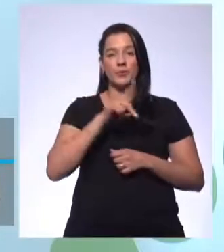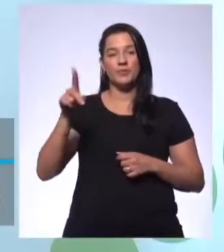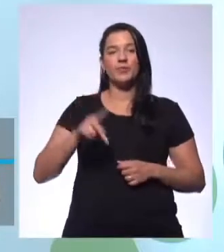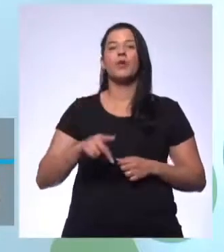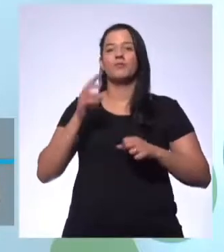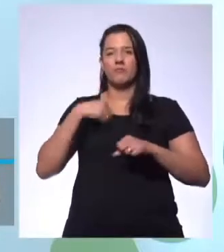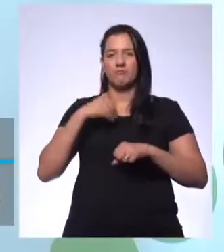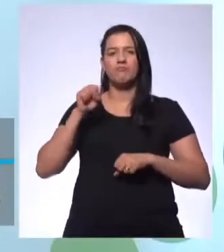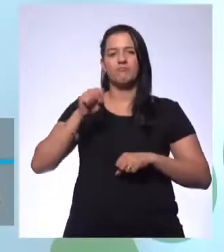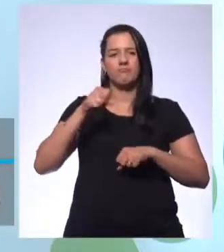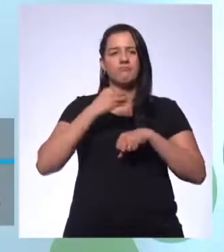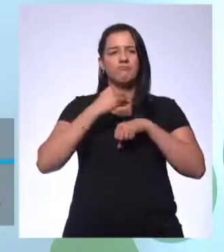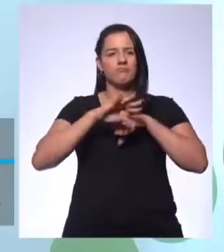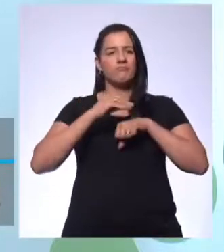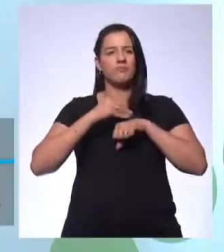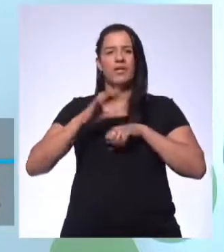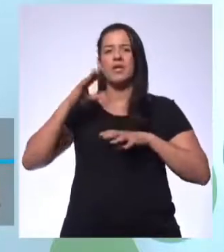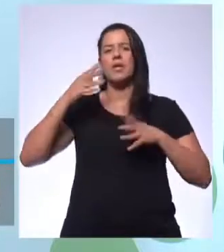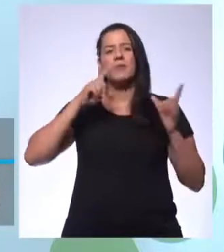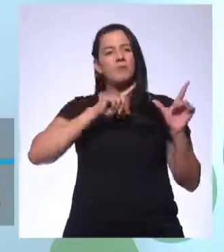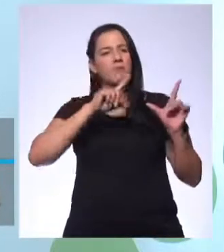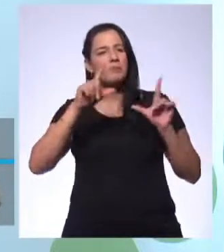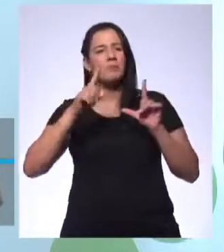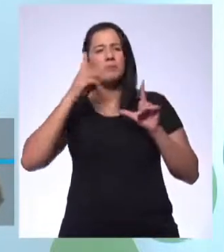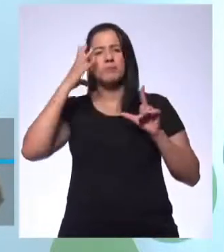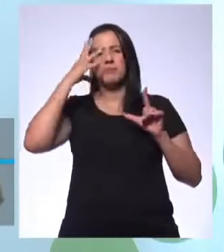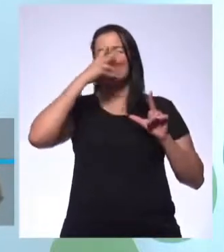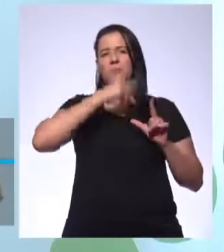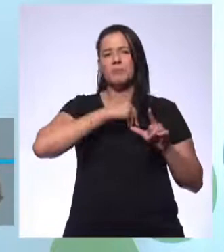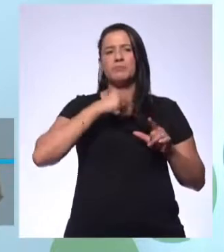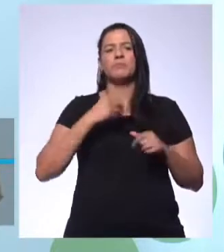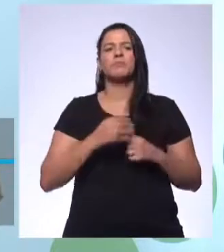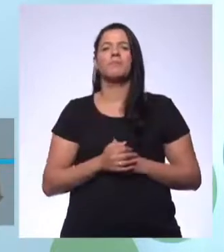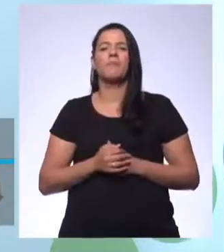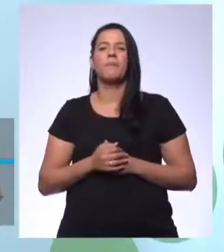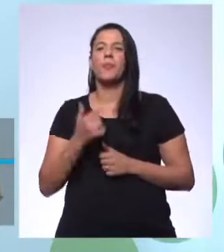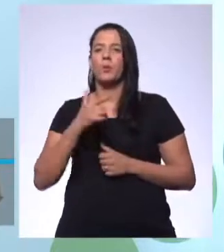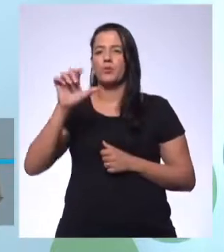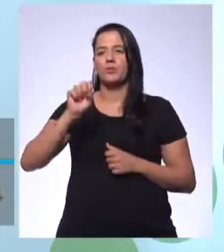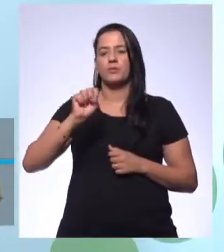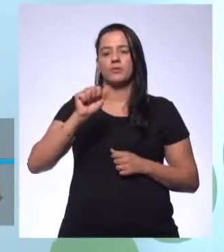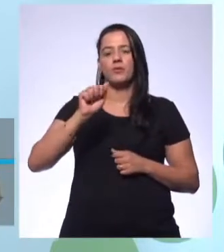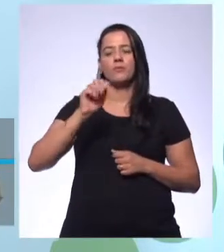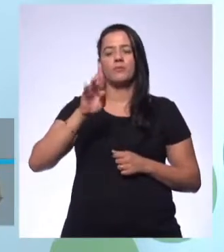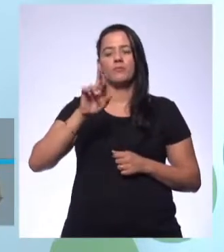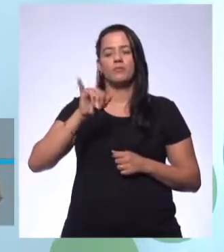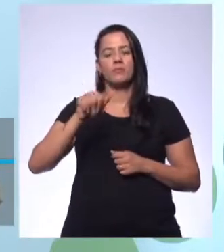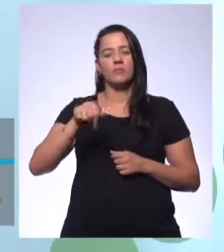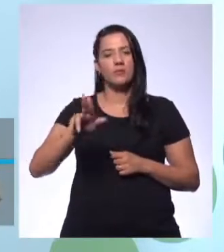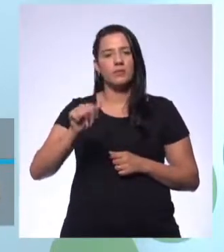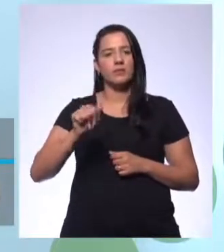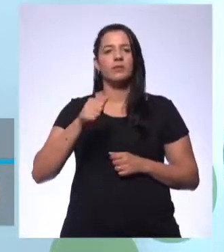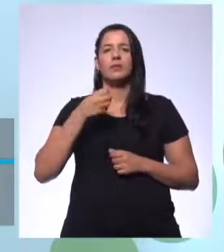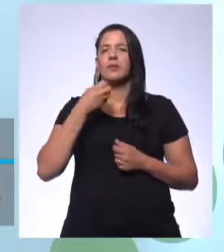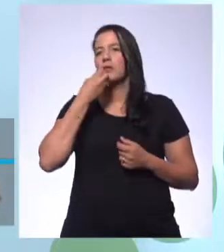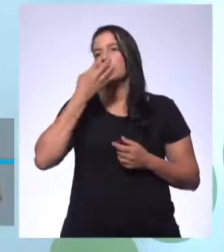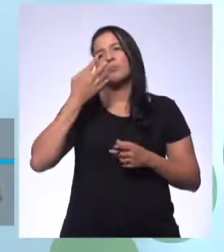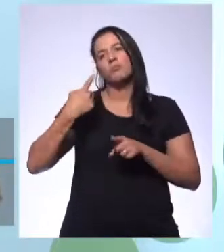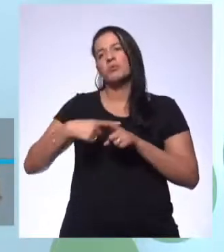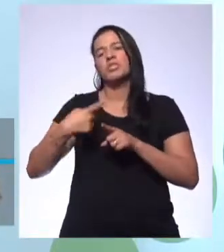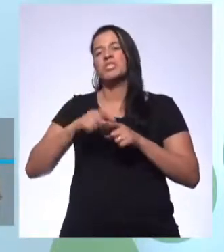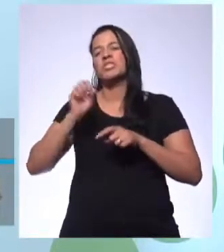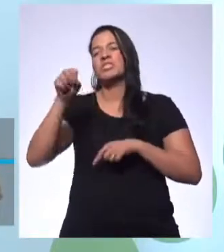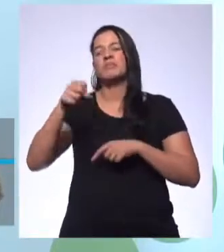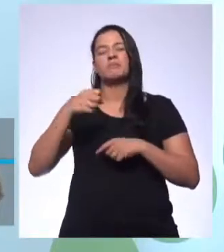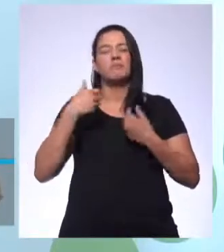assisti esse filme, é lindo, assisti lá em outra cidade. Olha, a Sabrina diz, sim, pois o roteiro é bom e porque sim, e pronto. Sim,